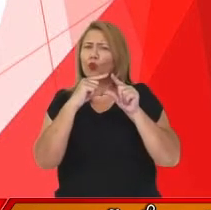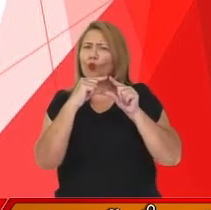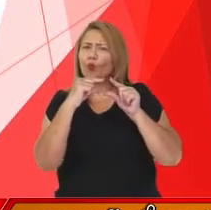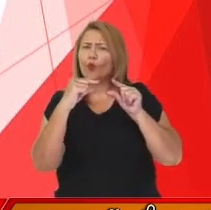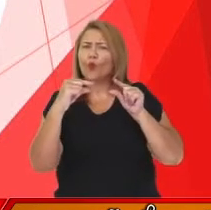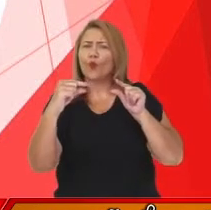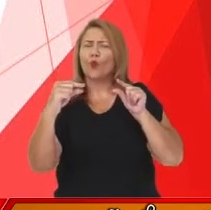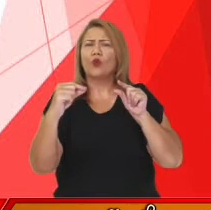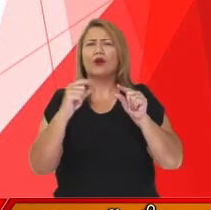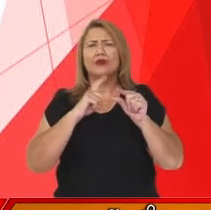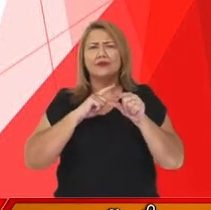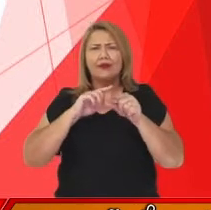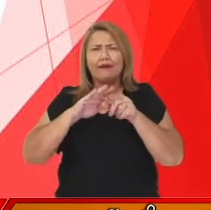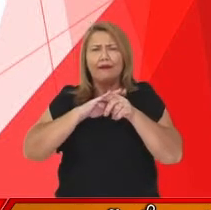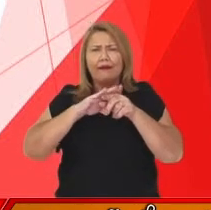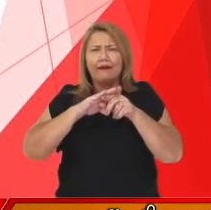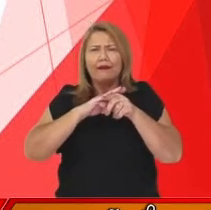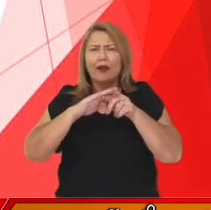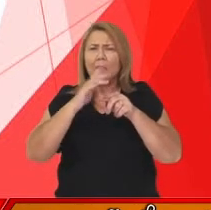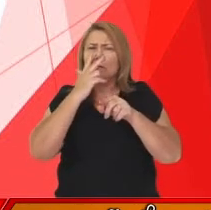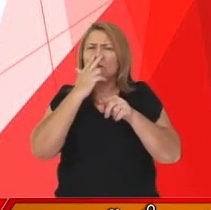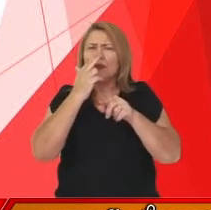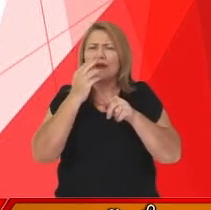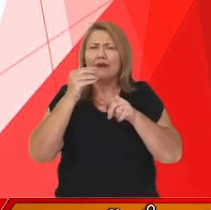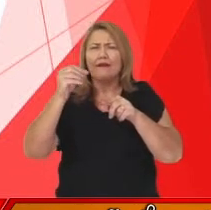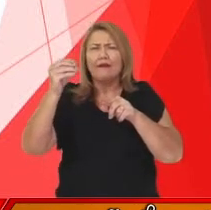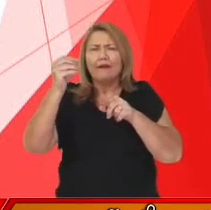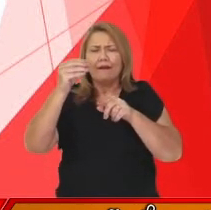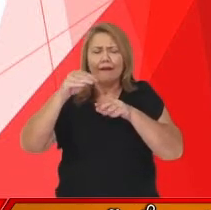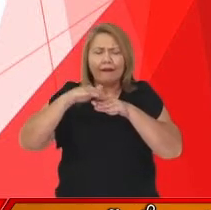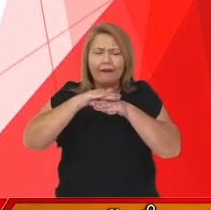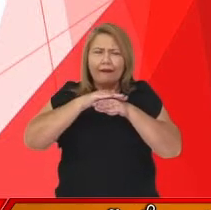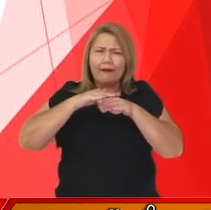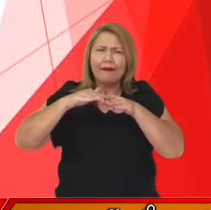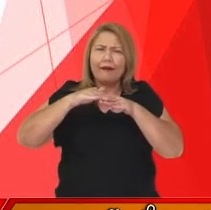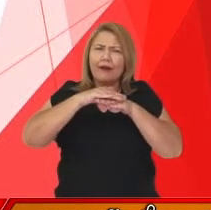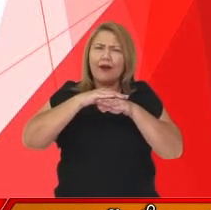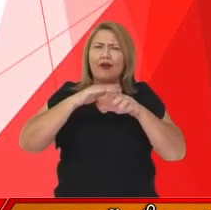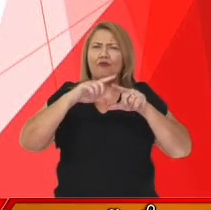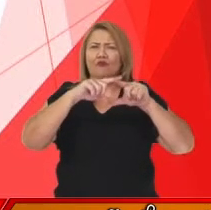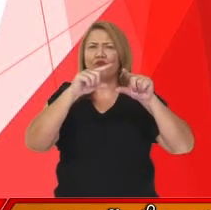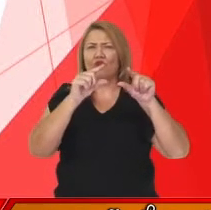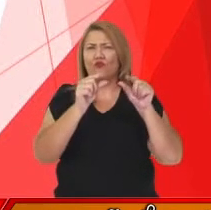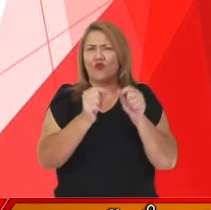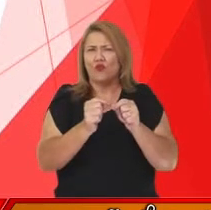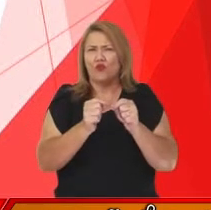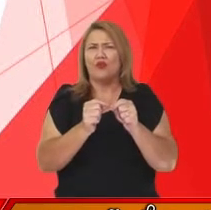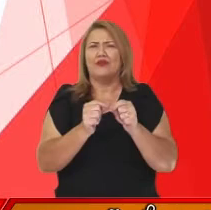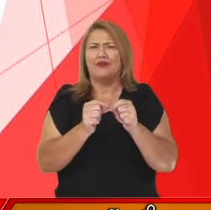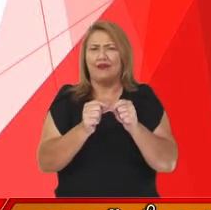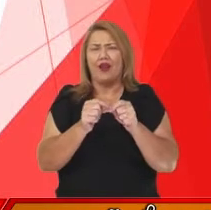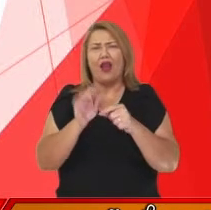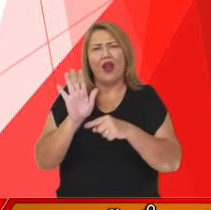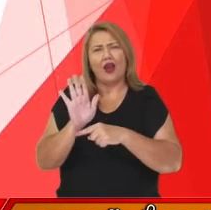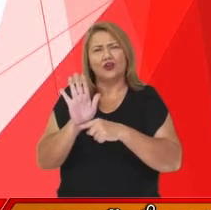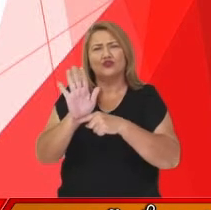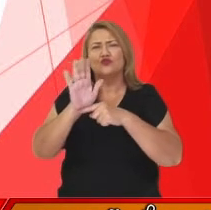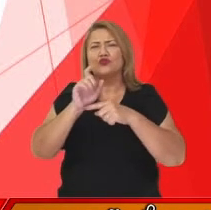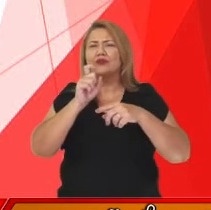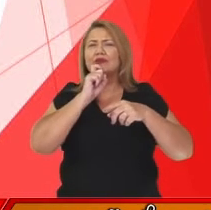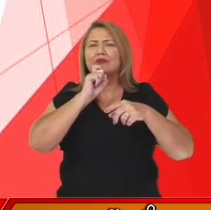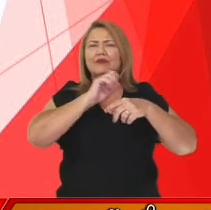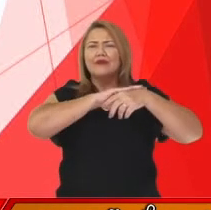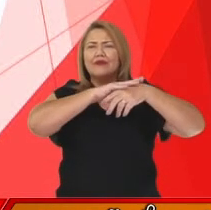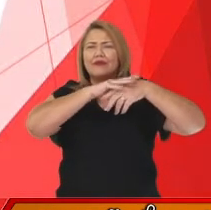e também tem uma leve cobertura de uma resina uma leve cobertura de uma camada de cera para fazer com que essa